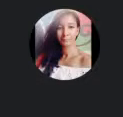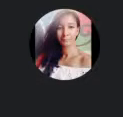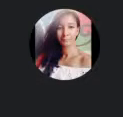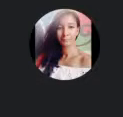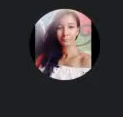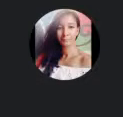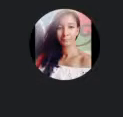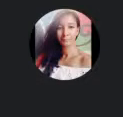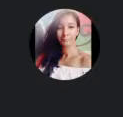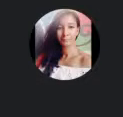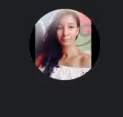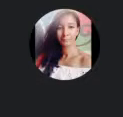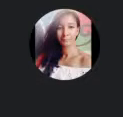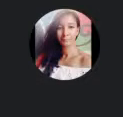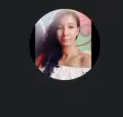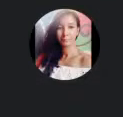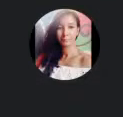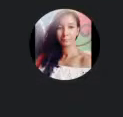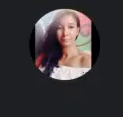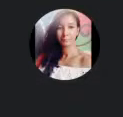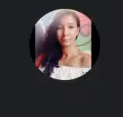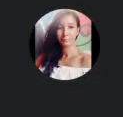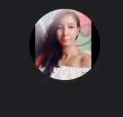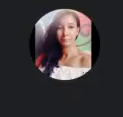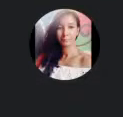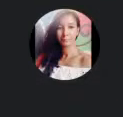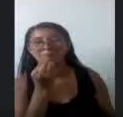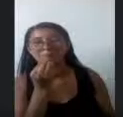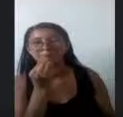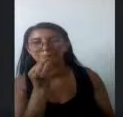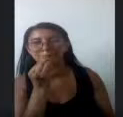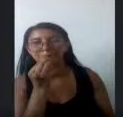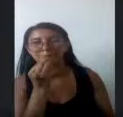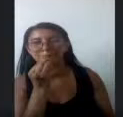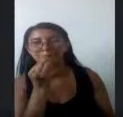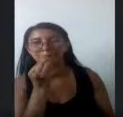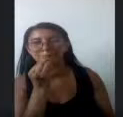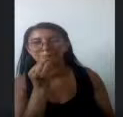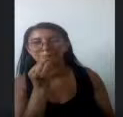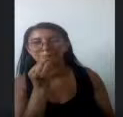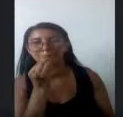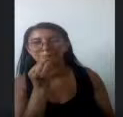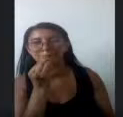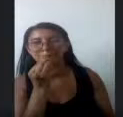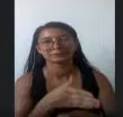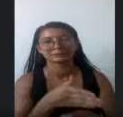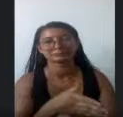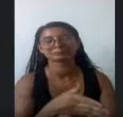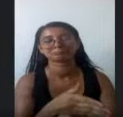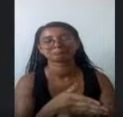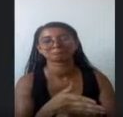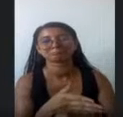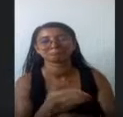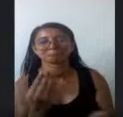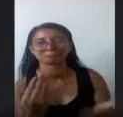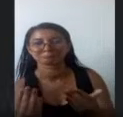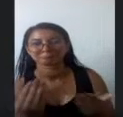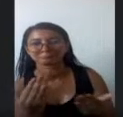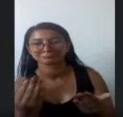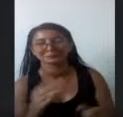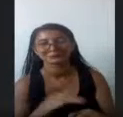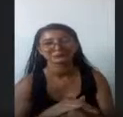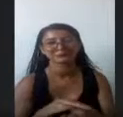uma oportunidade para você também fazer parte de algumas dessas nossas conversas, não como moderador, né? Para você poder falar também